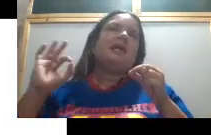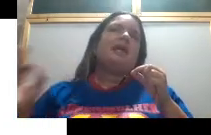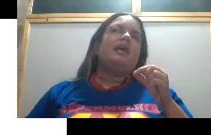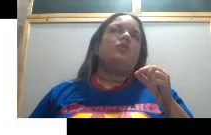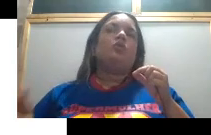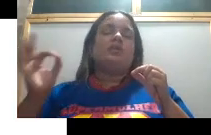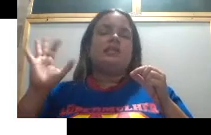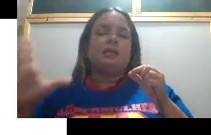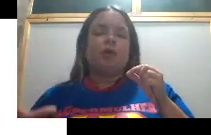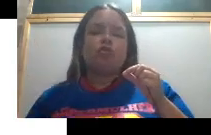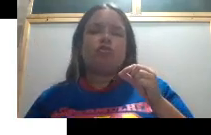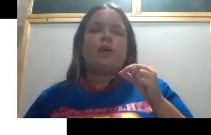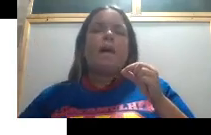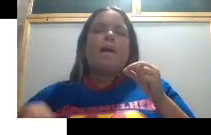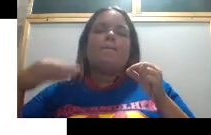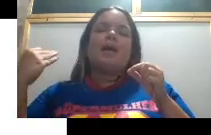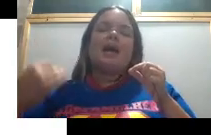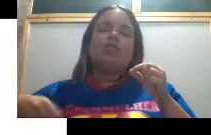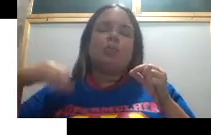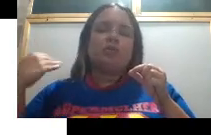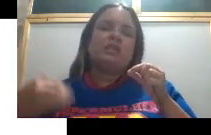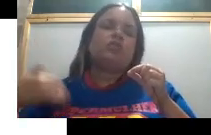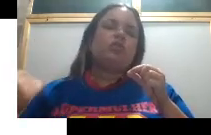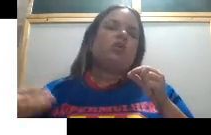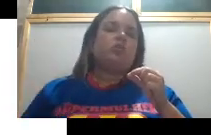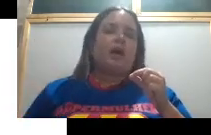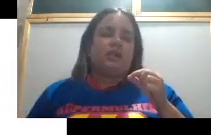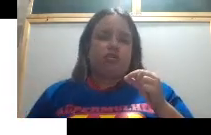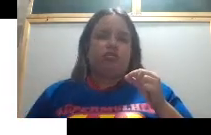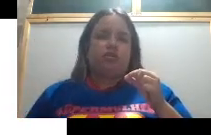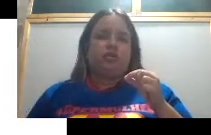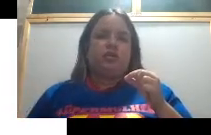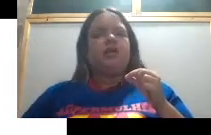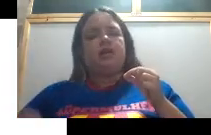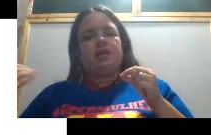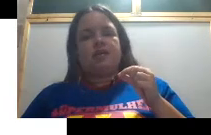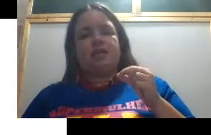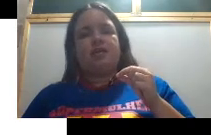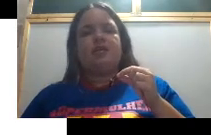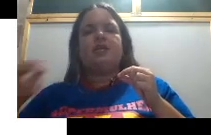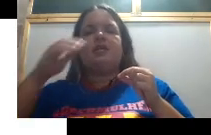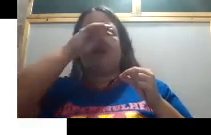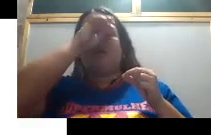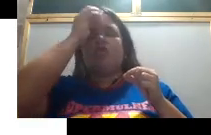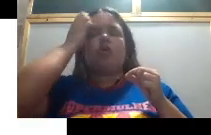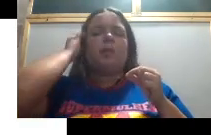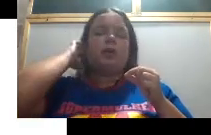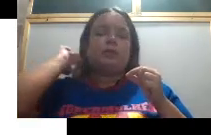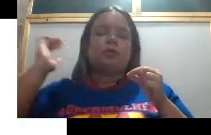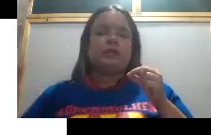mas é um dos símbolos mais bonitos o nosso país e bom e